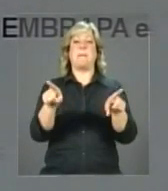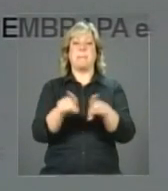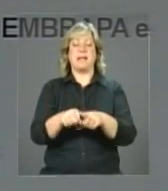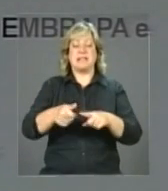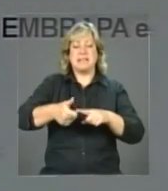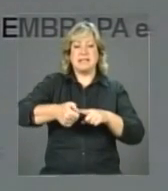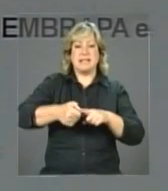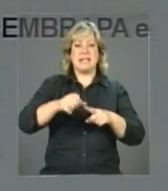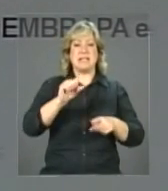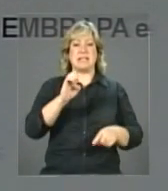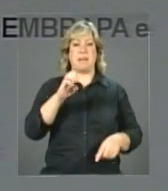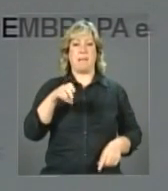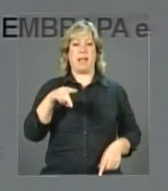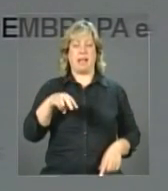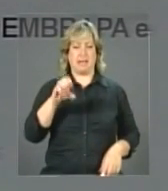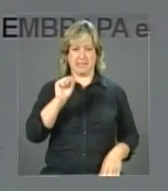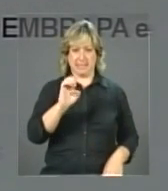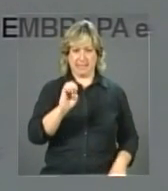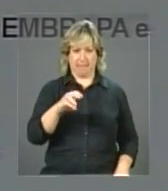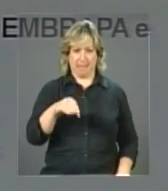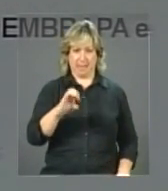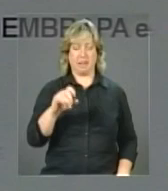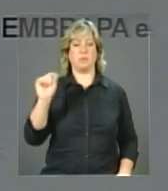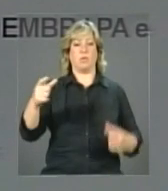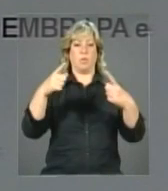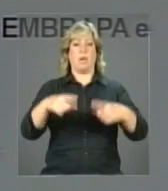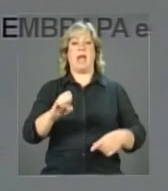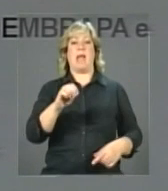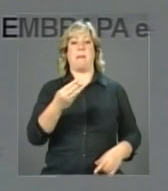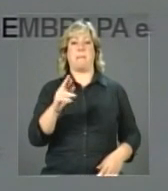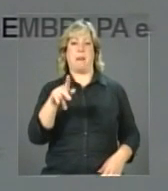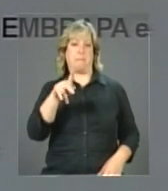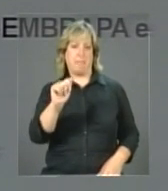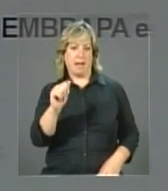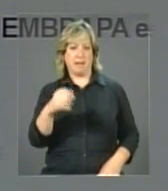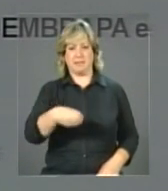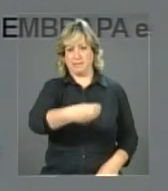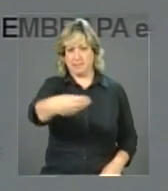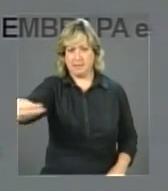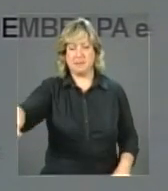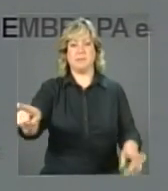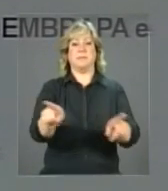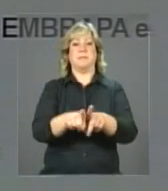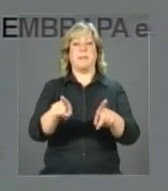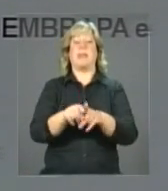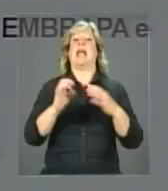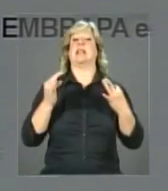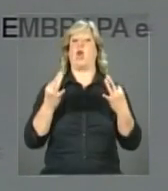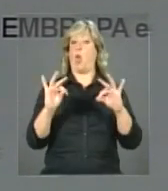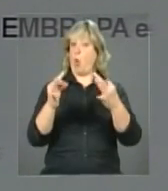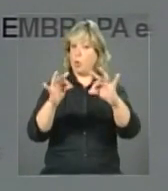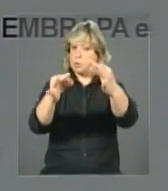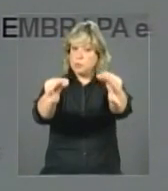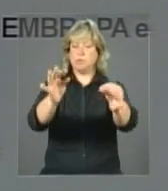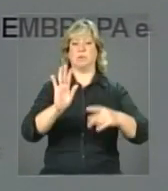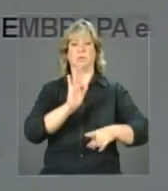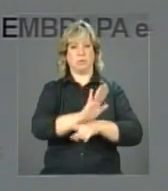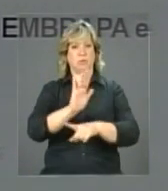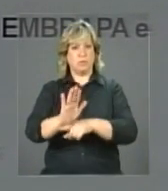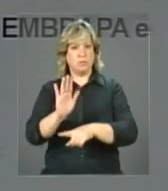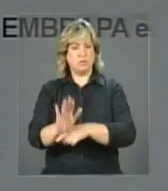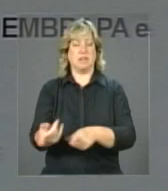sementes adaptadas da Embrapa, com demais insumos, além da disseminação de tecnologia, aporte